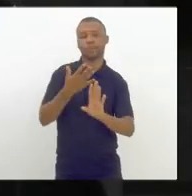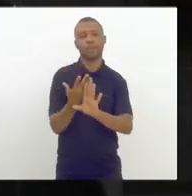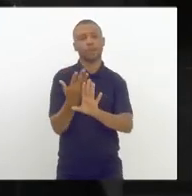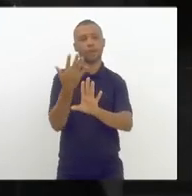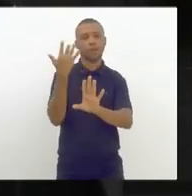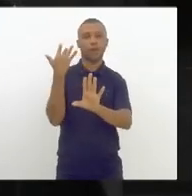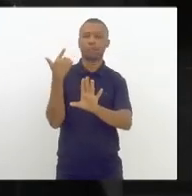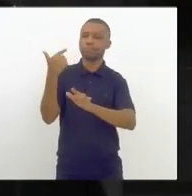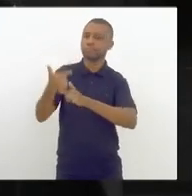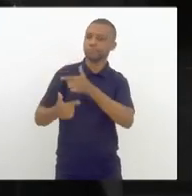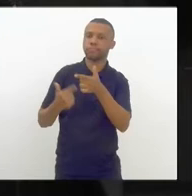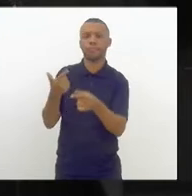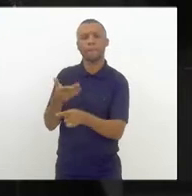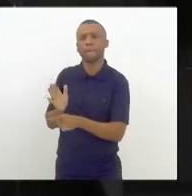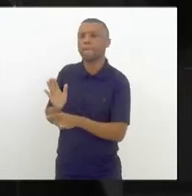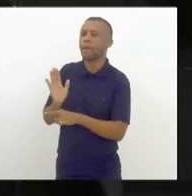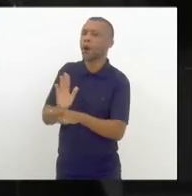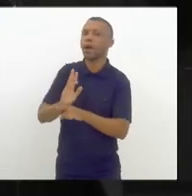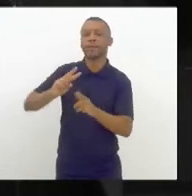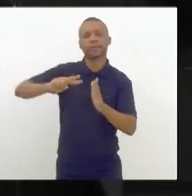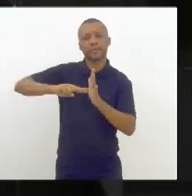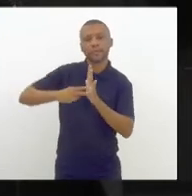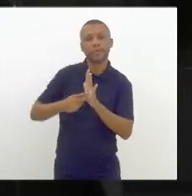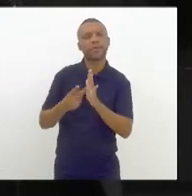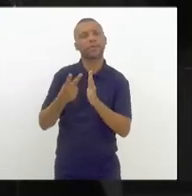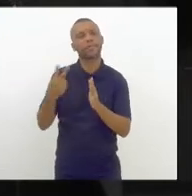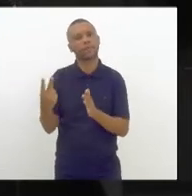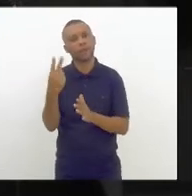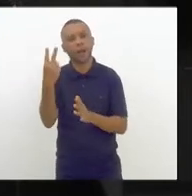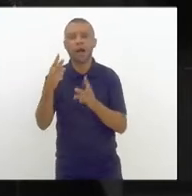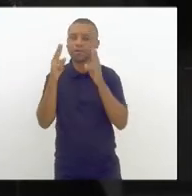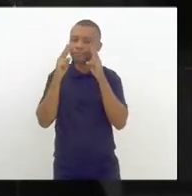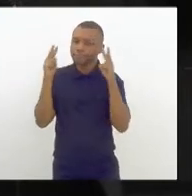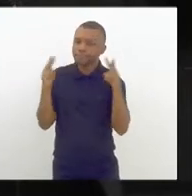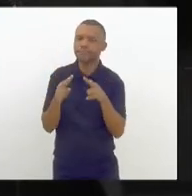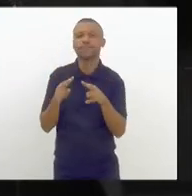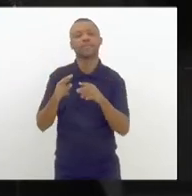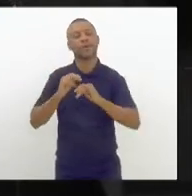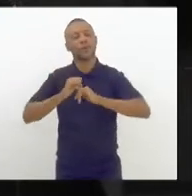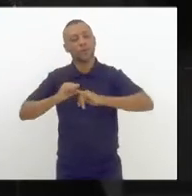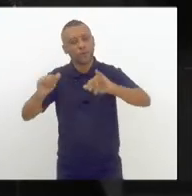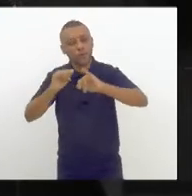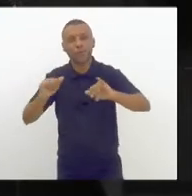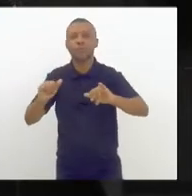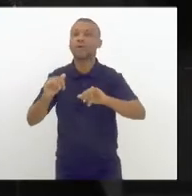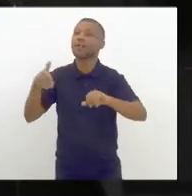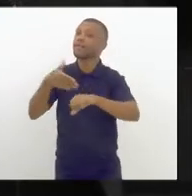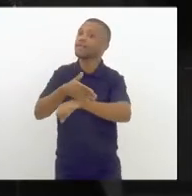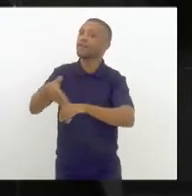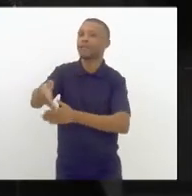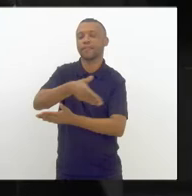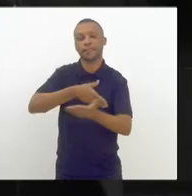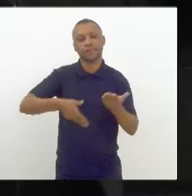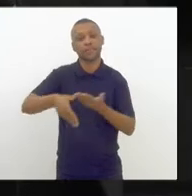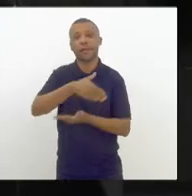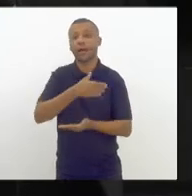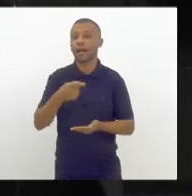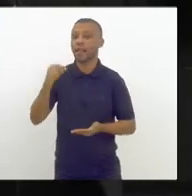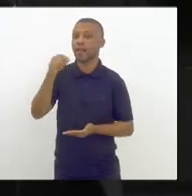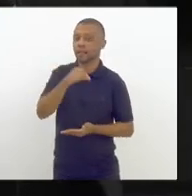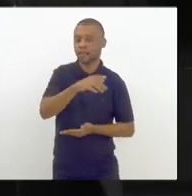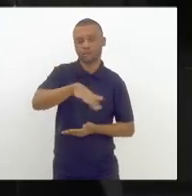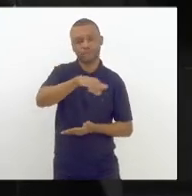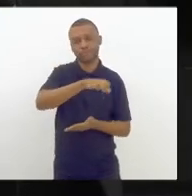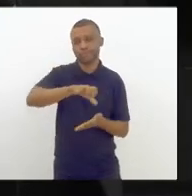suas contribuições e isso significa valorizar respeitar reconhecer divulgar promover frequentar aquela casa que